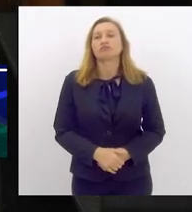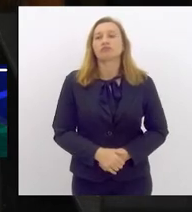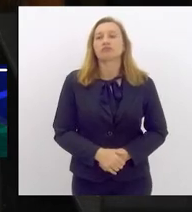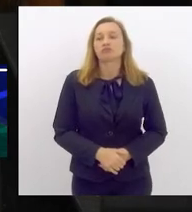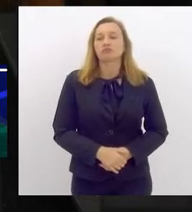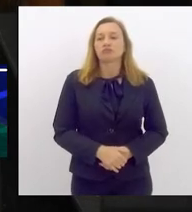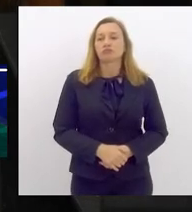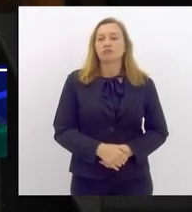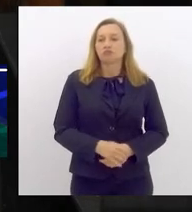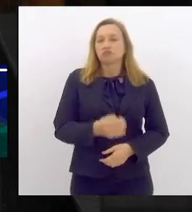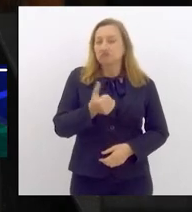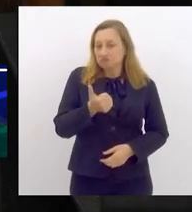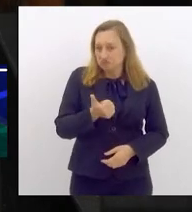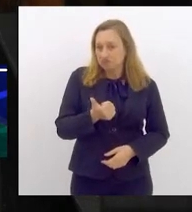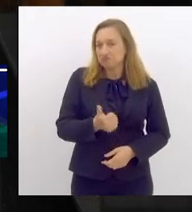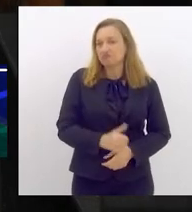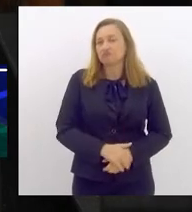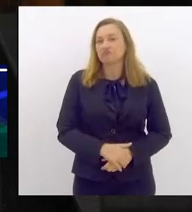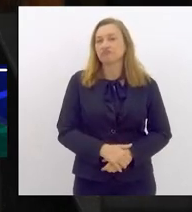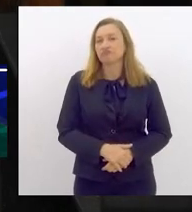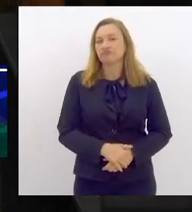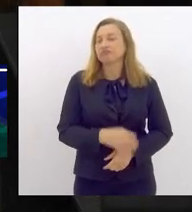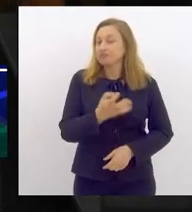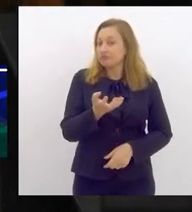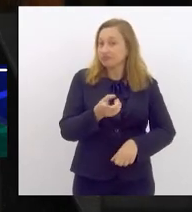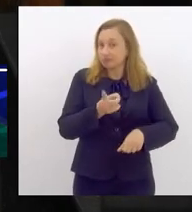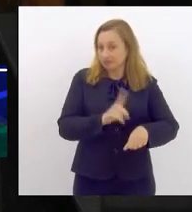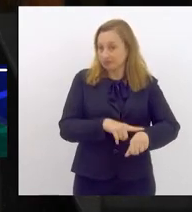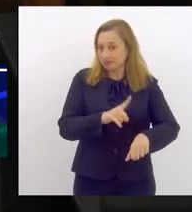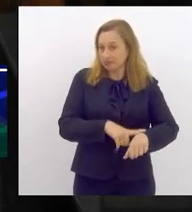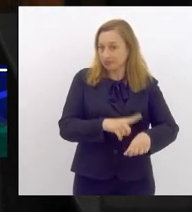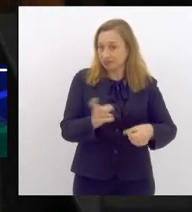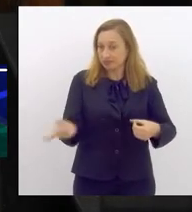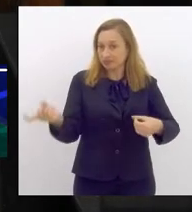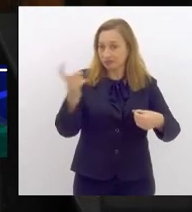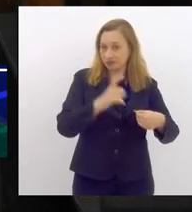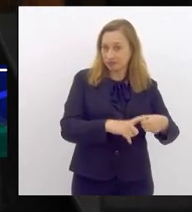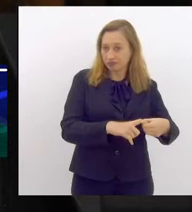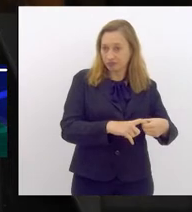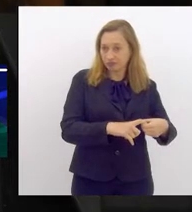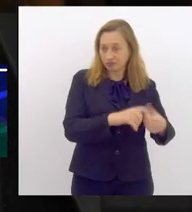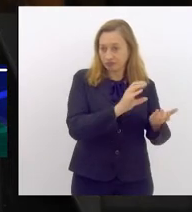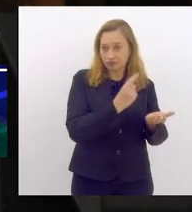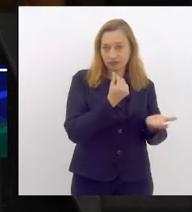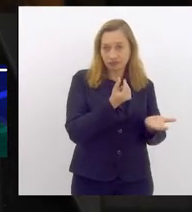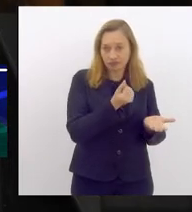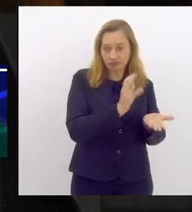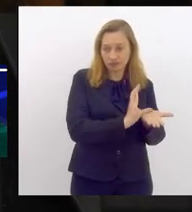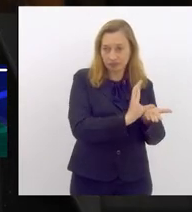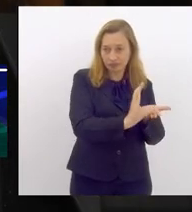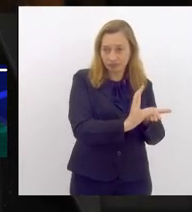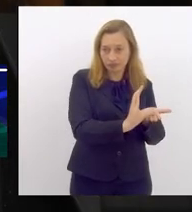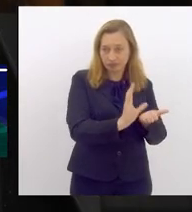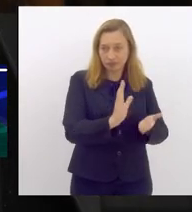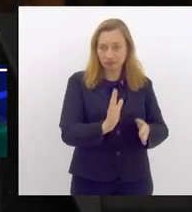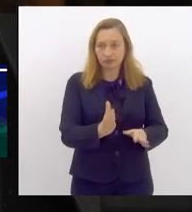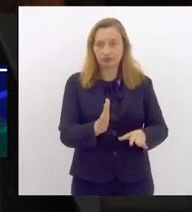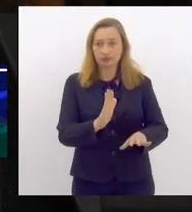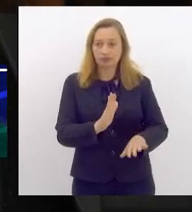mínimas de quererem nesse momento devolver os recursos para ir para o sistema mais